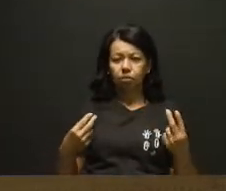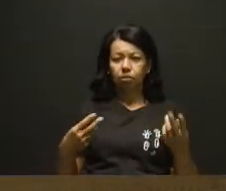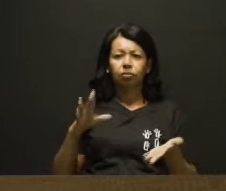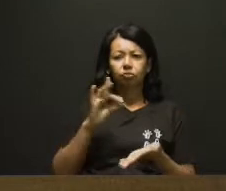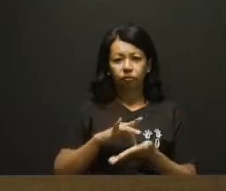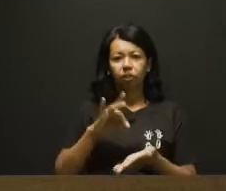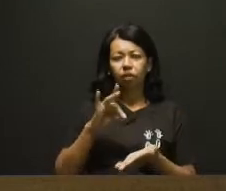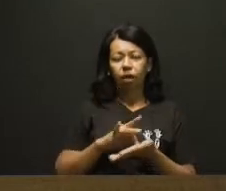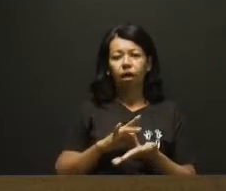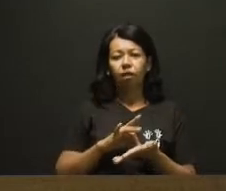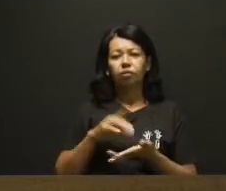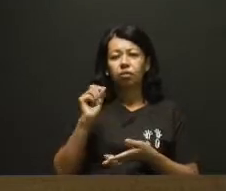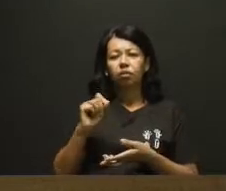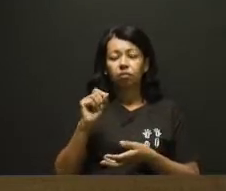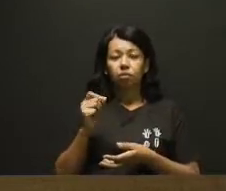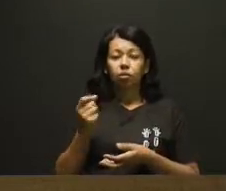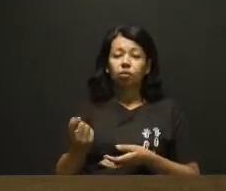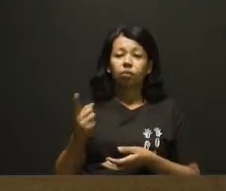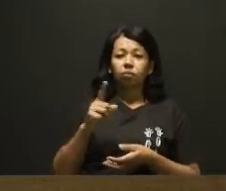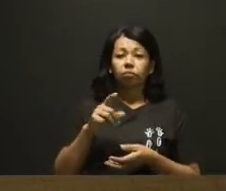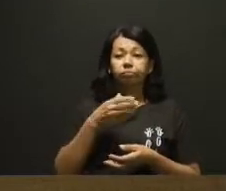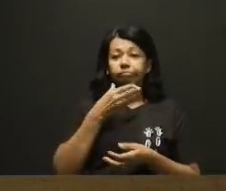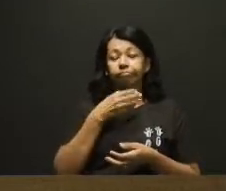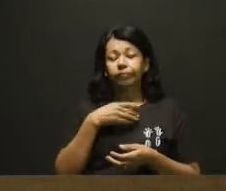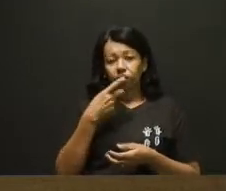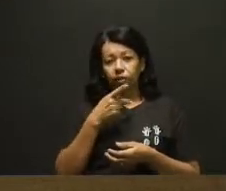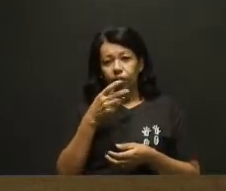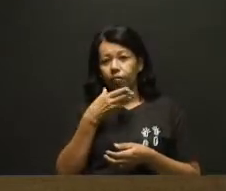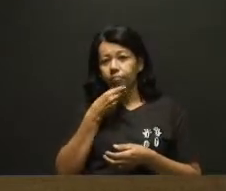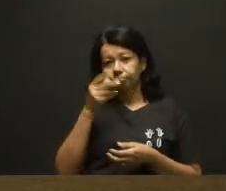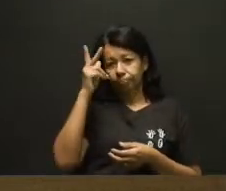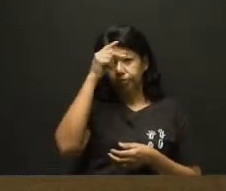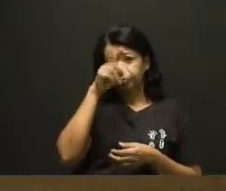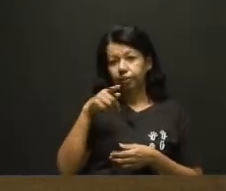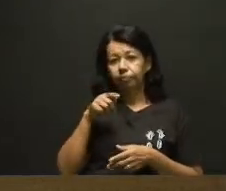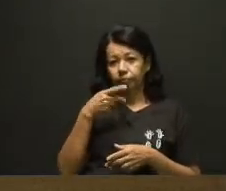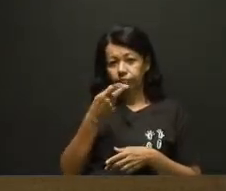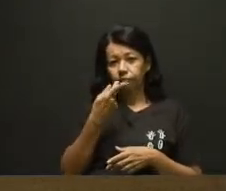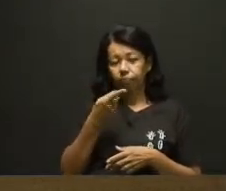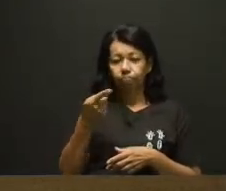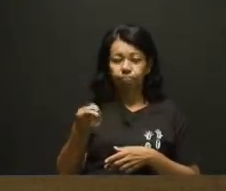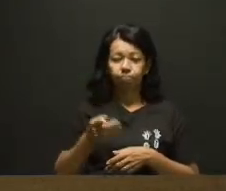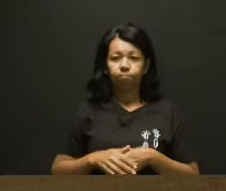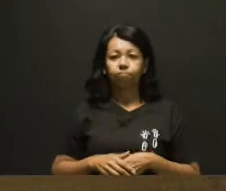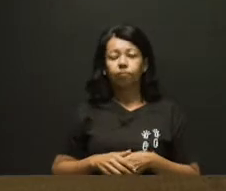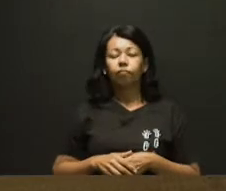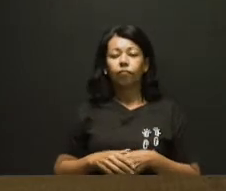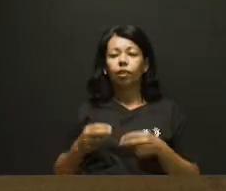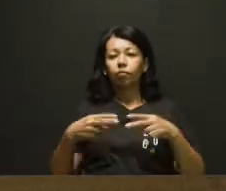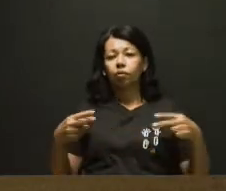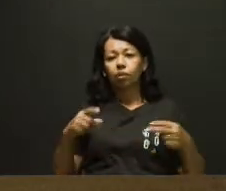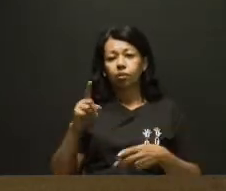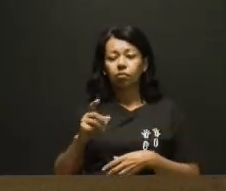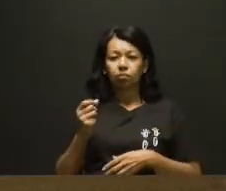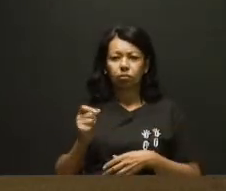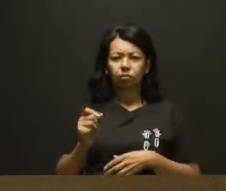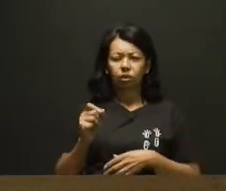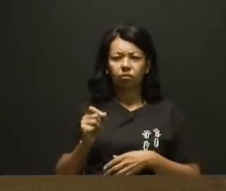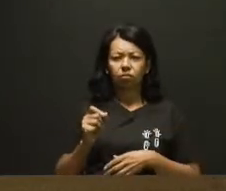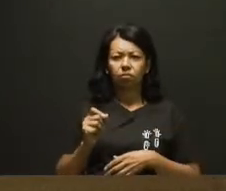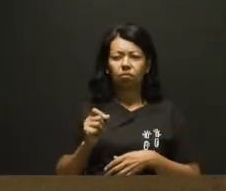é passa prefeito e aí eu acho que agora a gente entra é uma questão que é bastante delicada mais passa